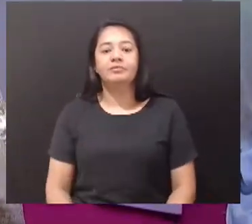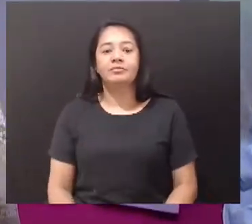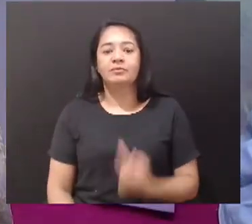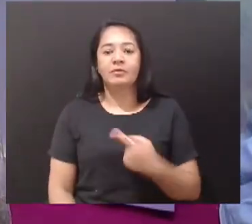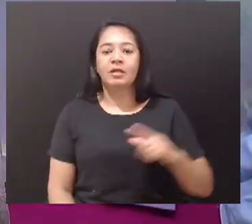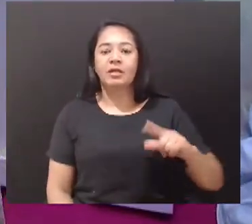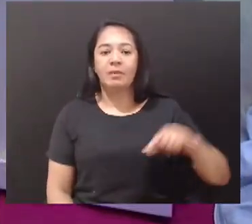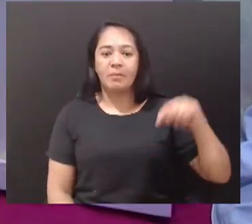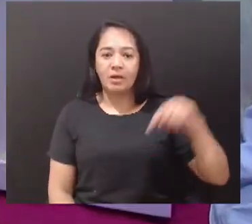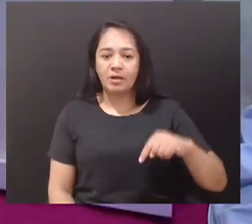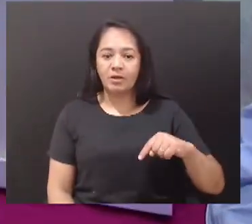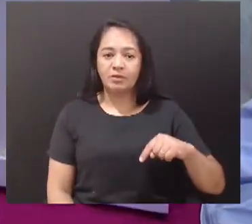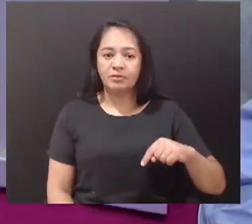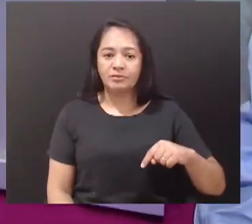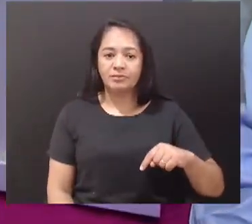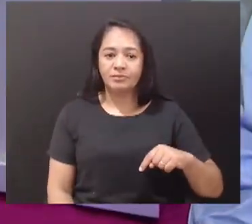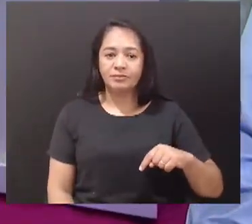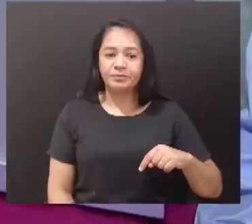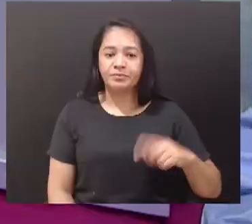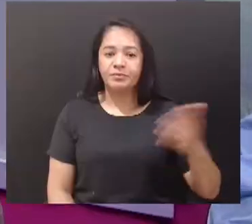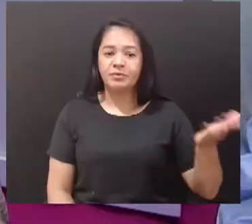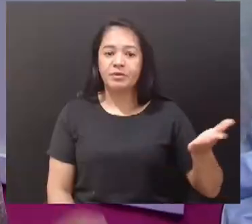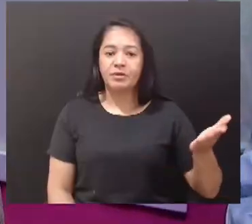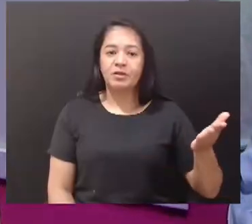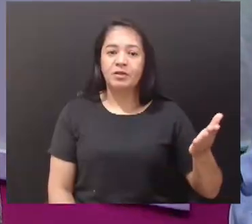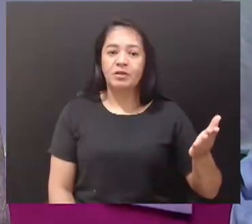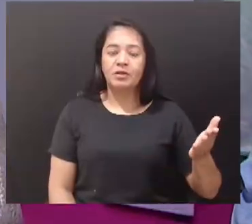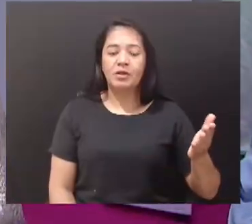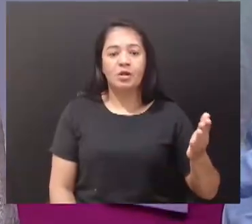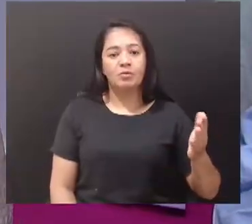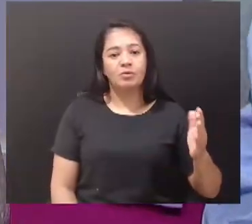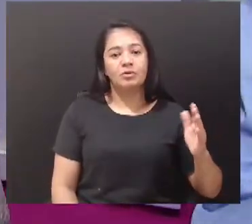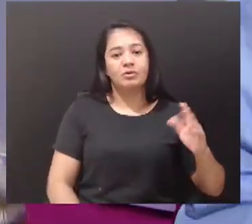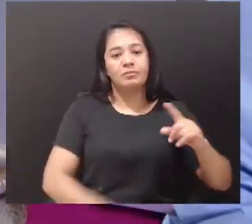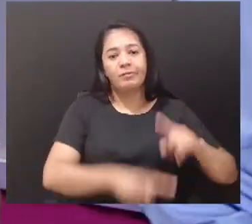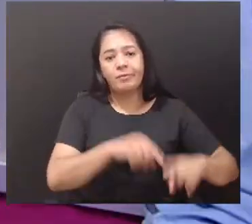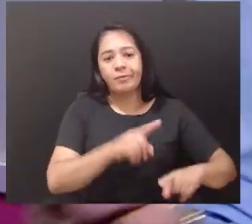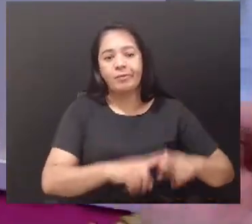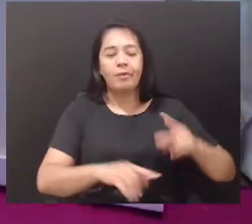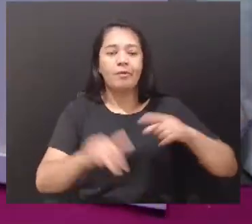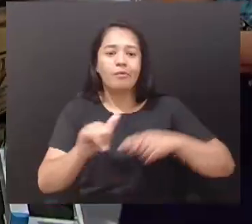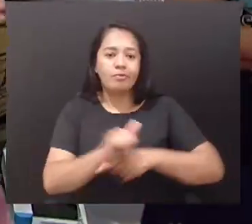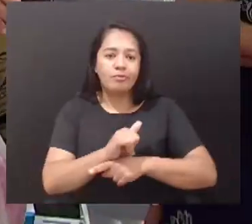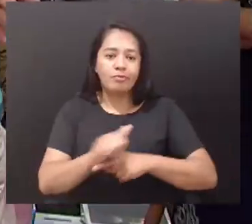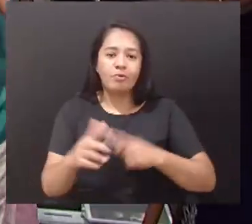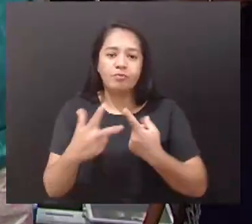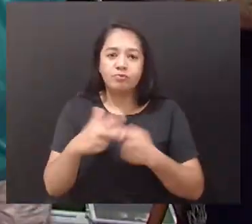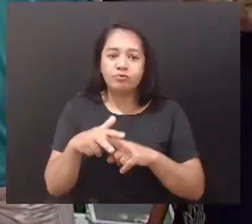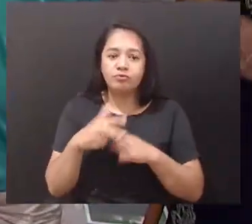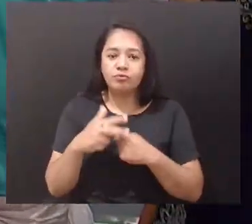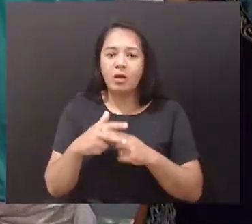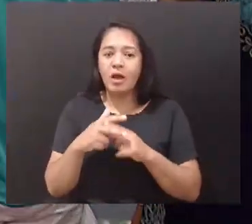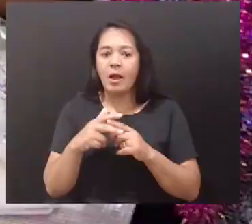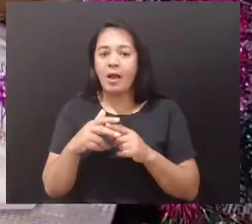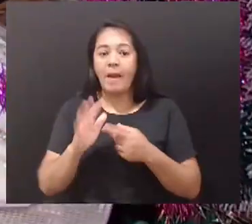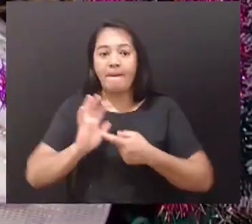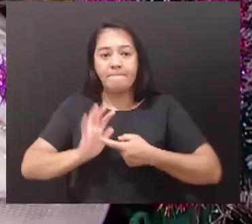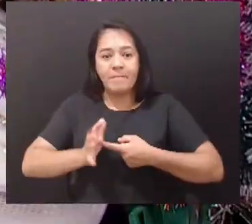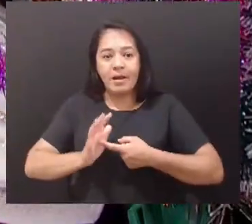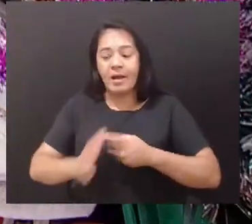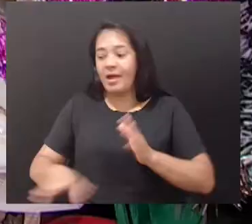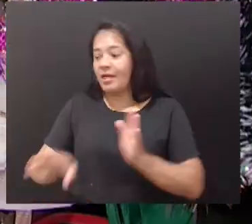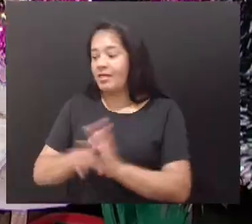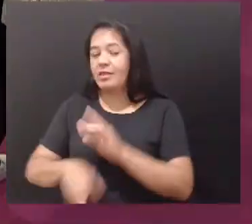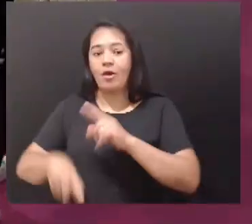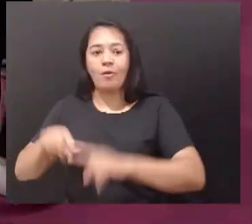da ponta, como a gente diz, desde os insumos, ferramentas, máquinas, até o produto pronto. Então,